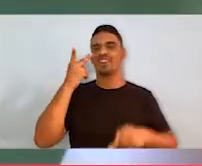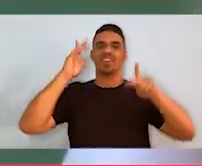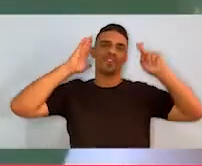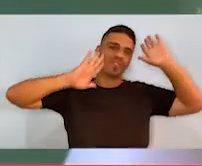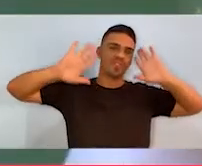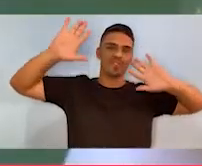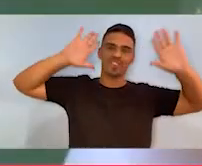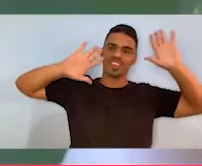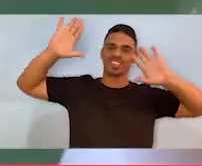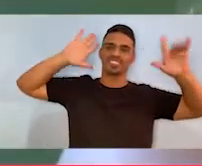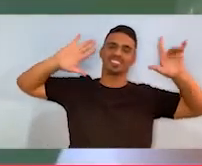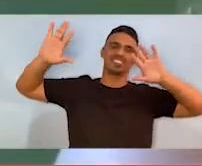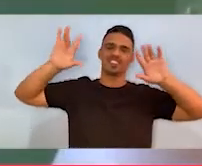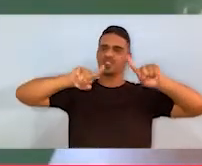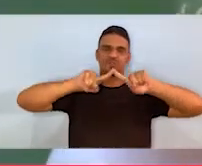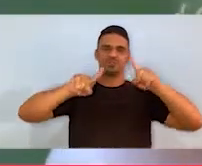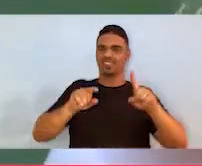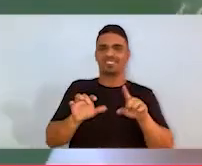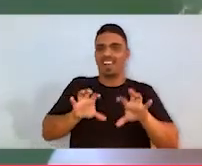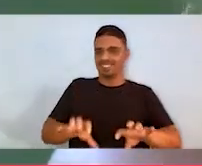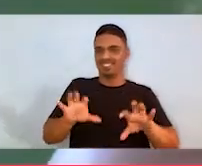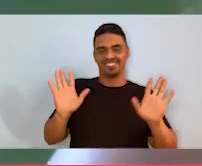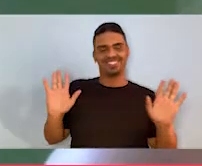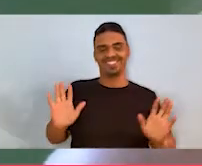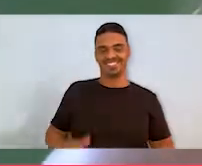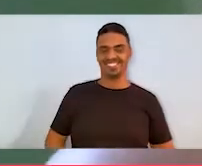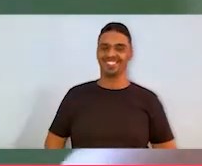vou viajando, gente. Mas é assim mesmo.